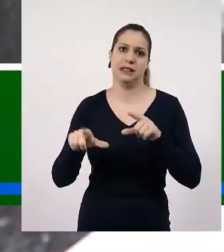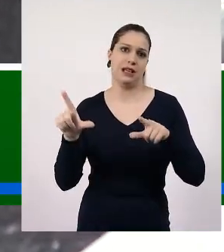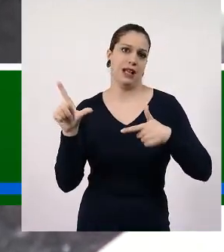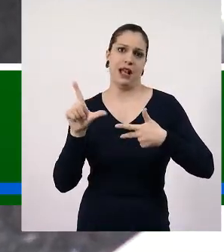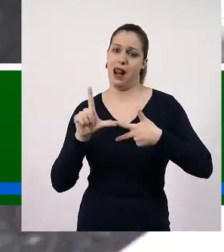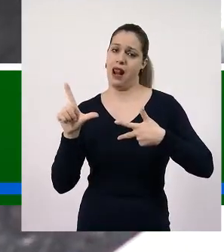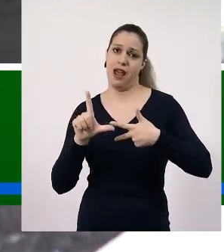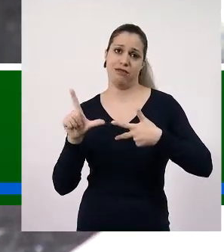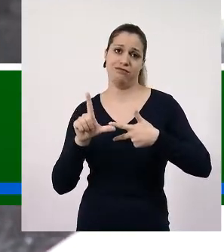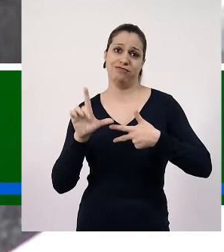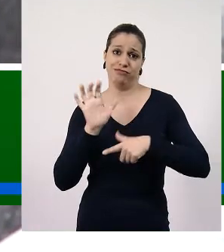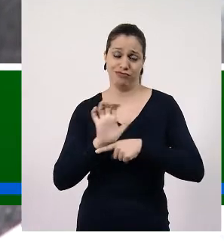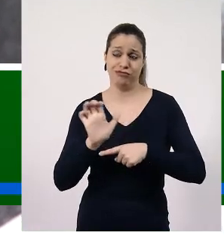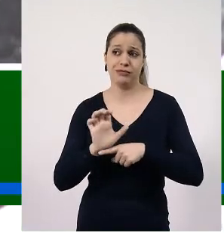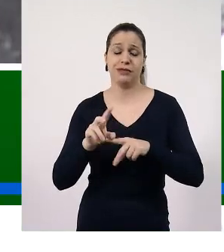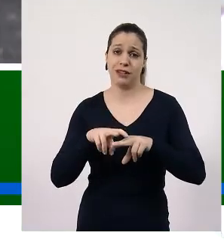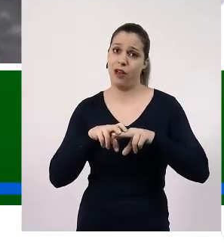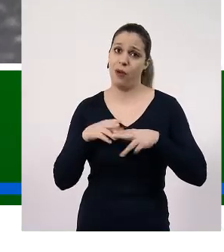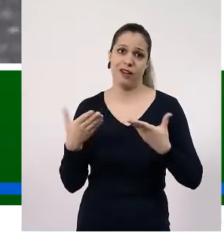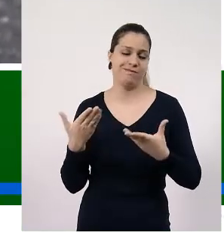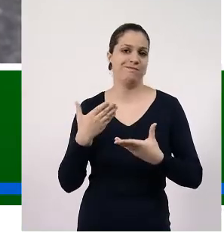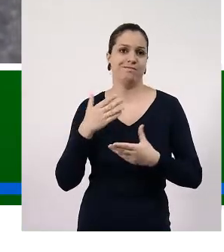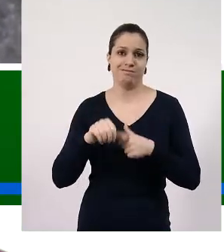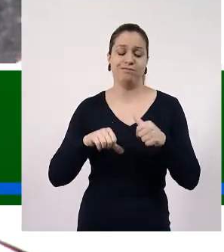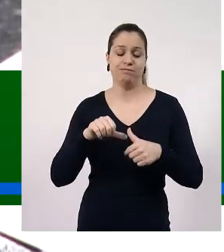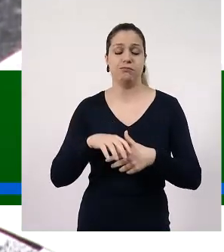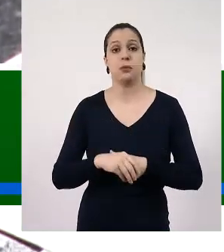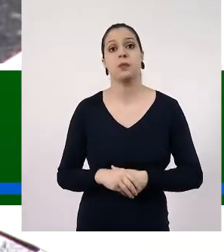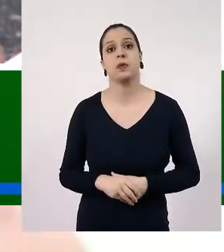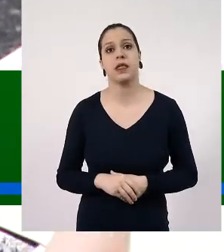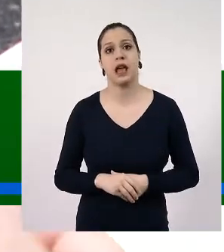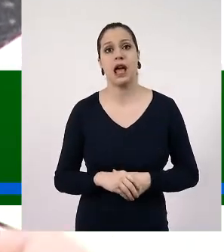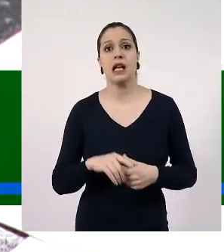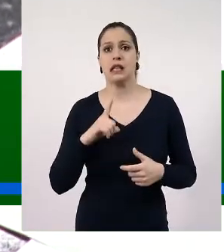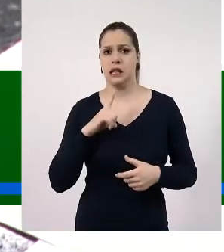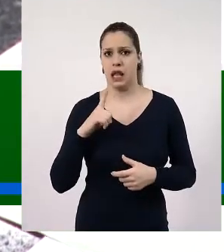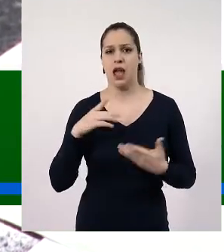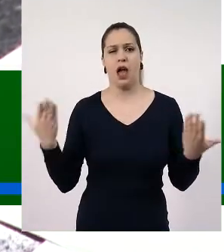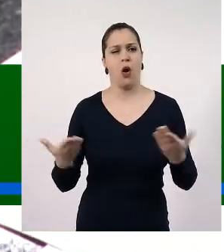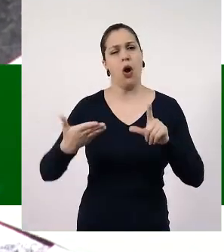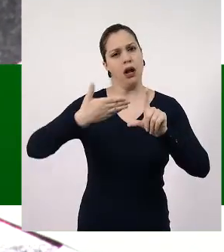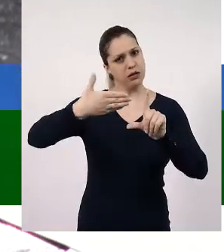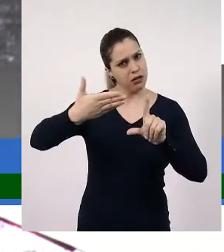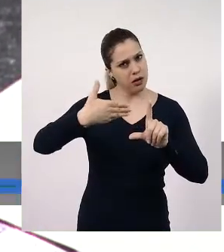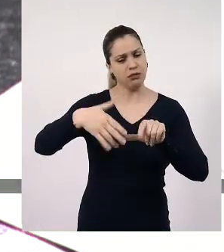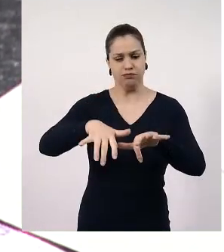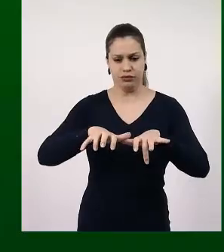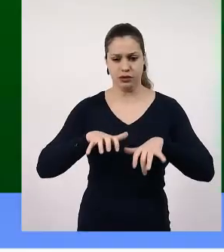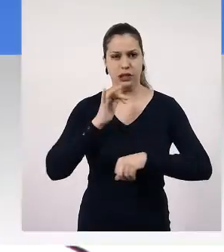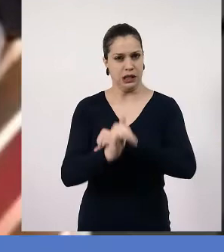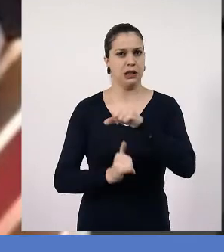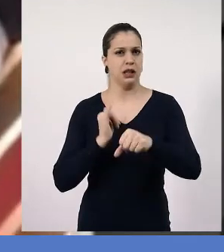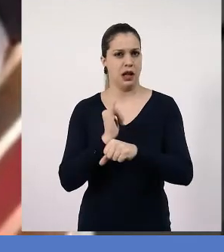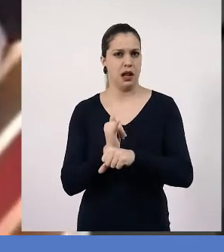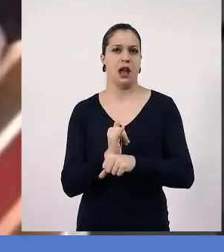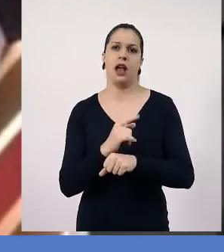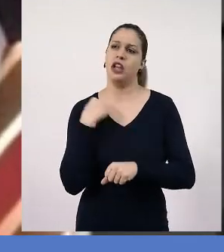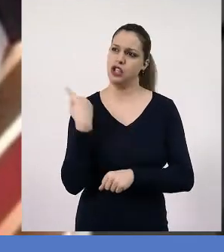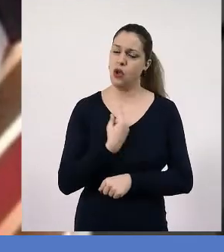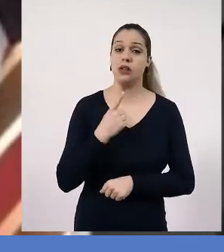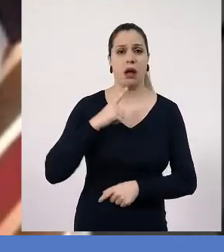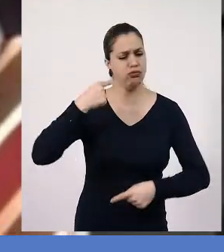nós temos aqui também a questão desse período de pandemia, nossas discussões online, a gente discute bastante, até com as equipes